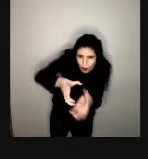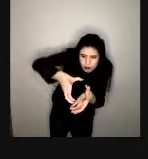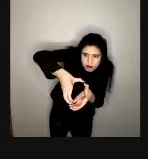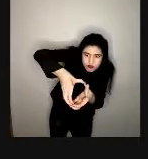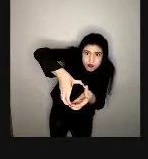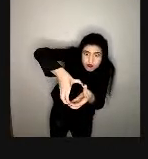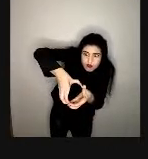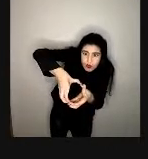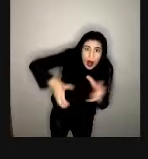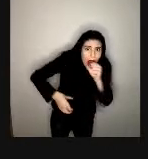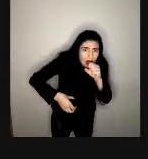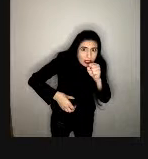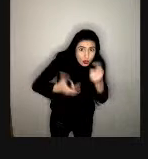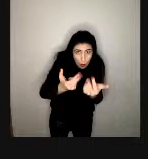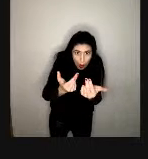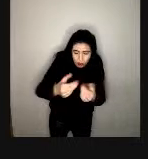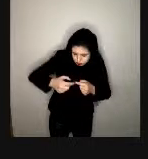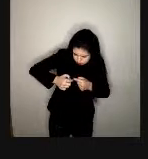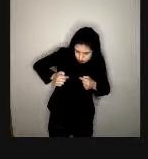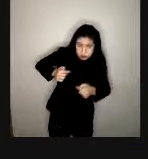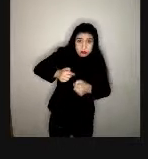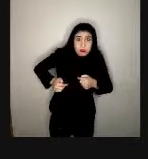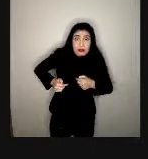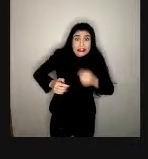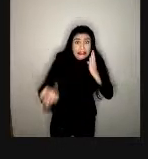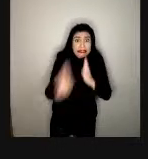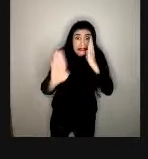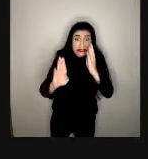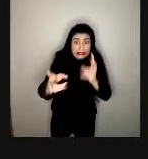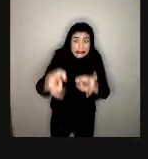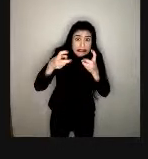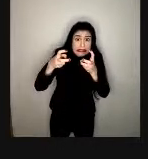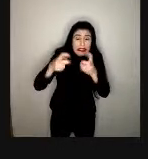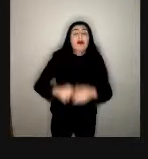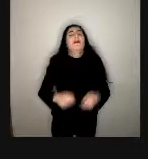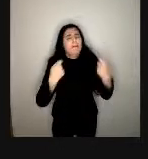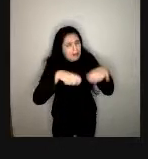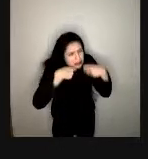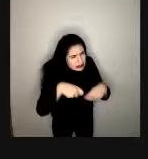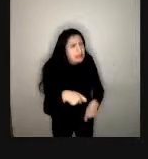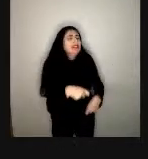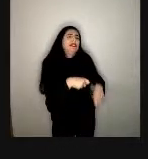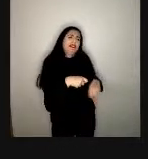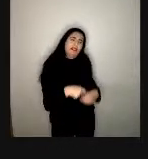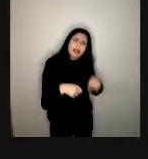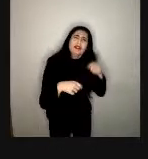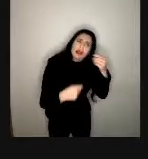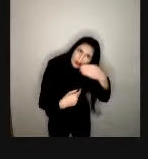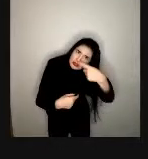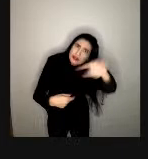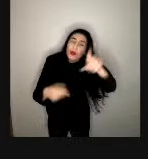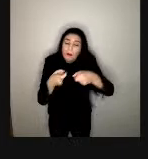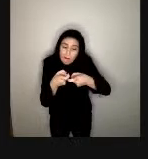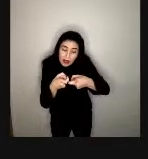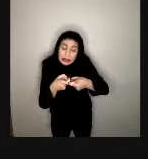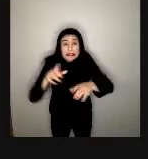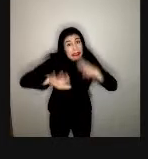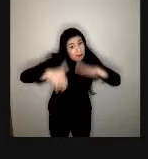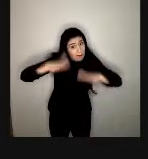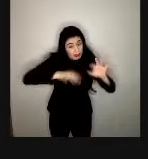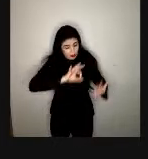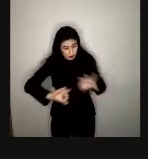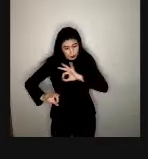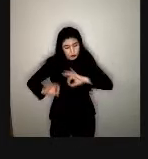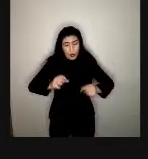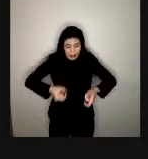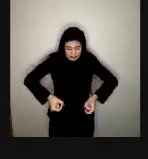bem pequenininho e aí fazer um tratamento muito menos invasivo, provavelmente, depende do câncer, porque são vários tipos